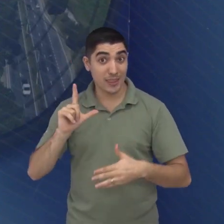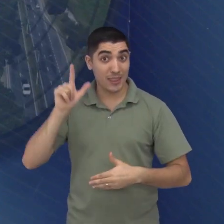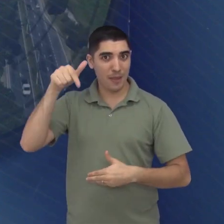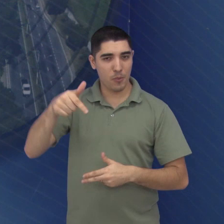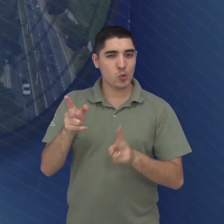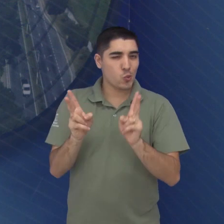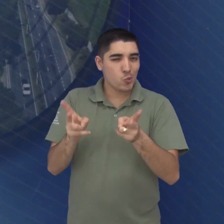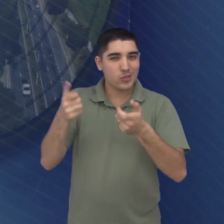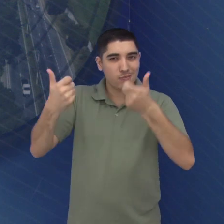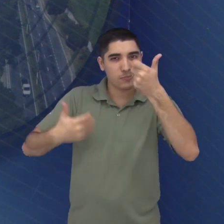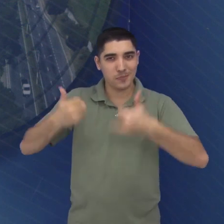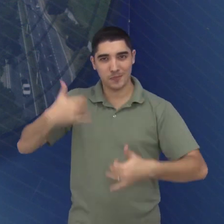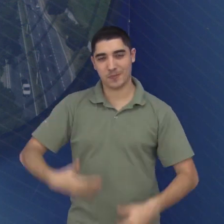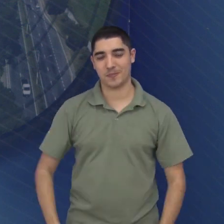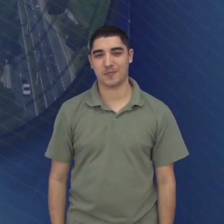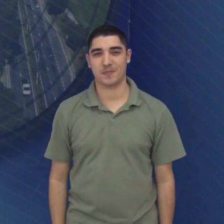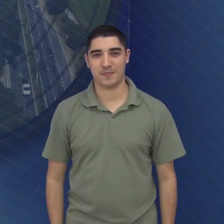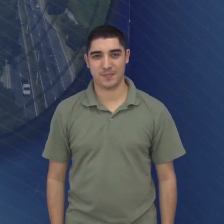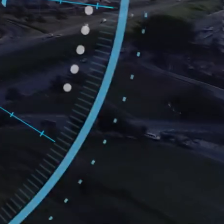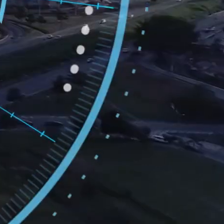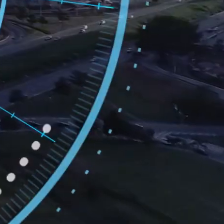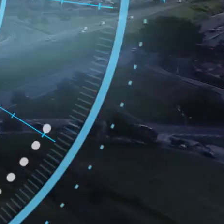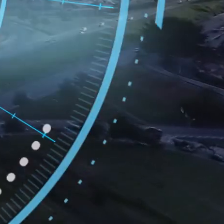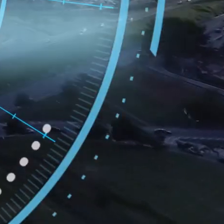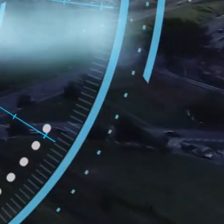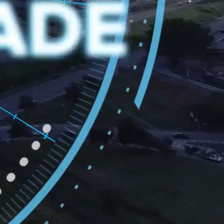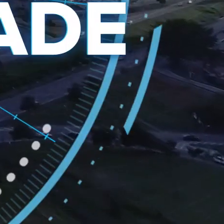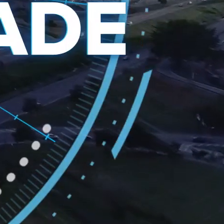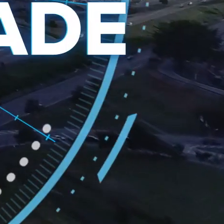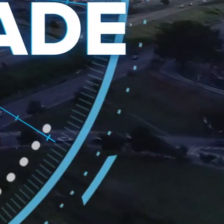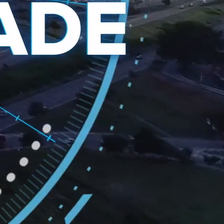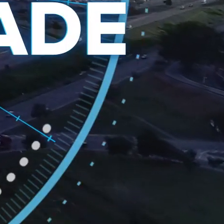ainda tem mais discussões por aqui.